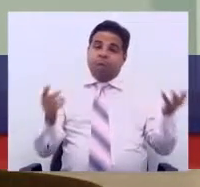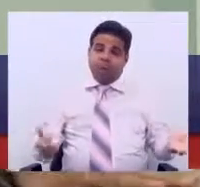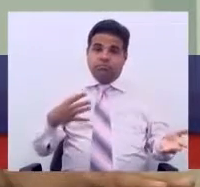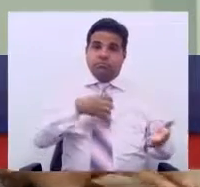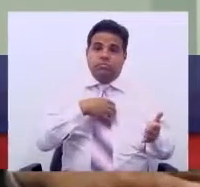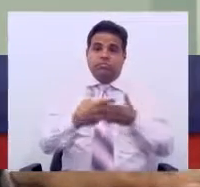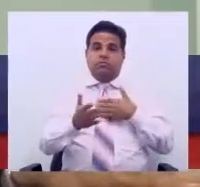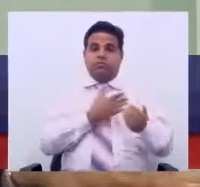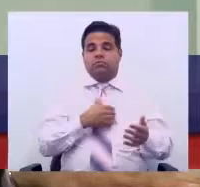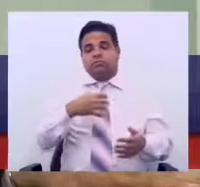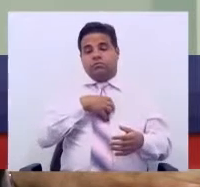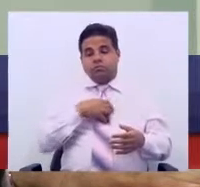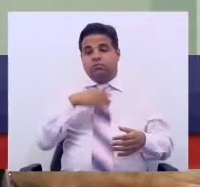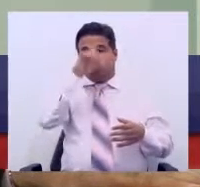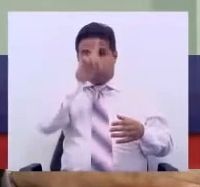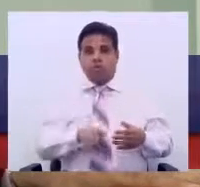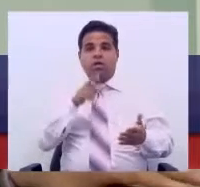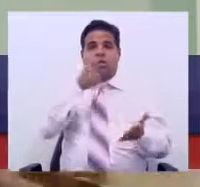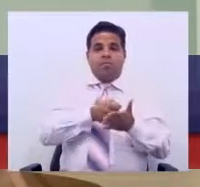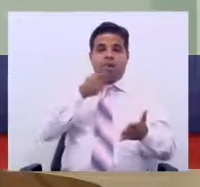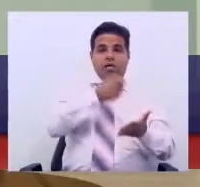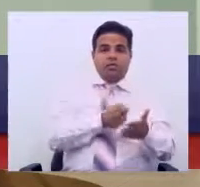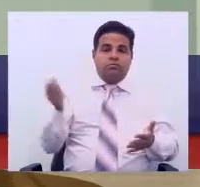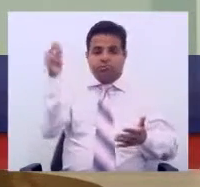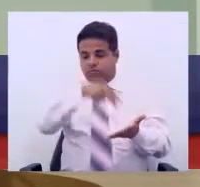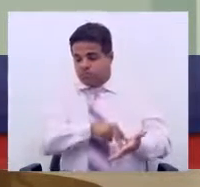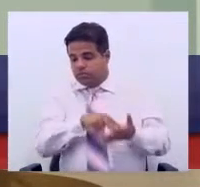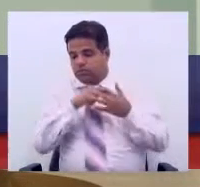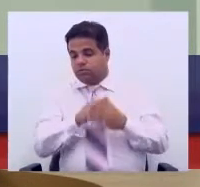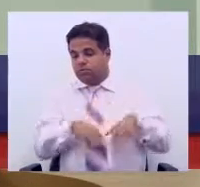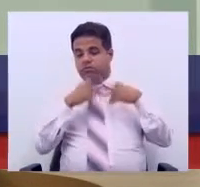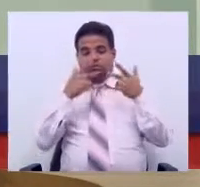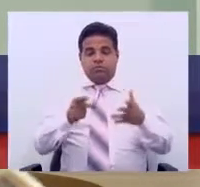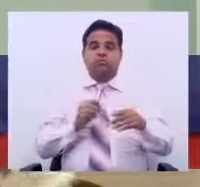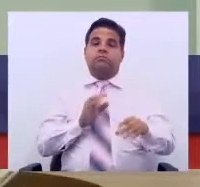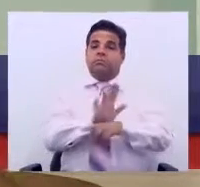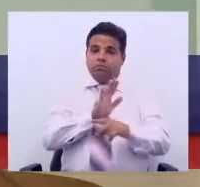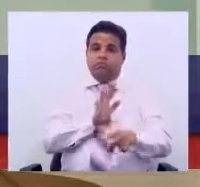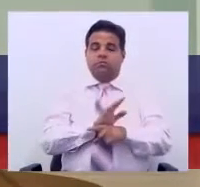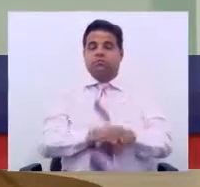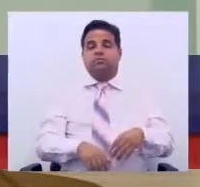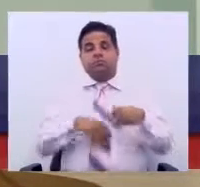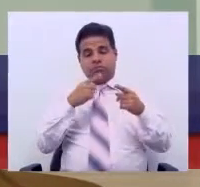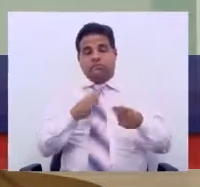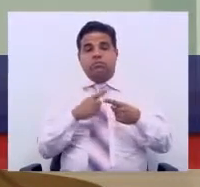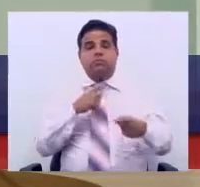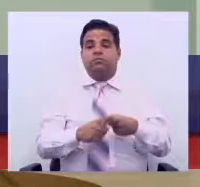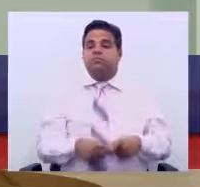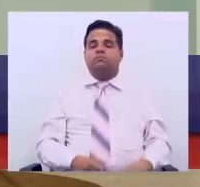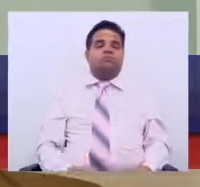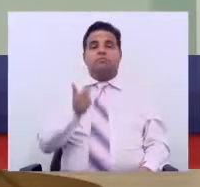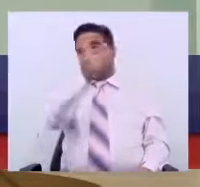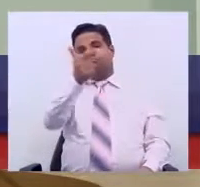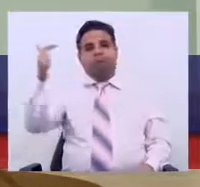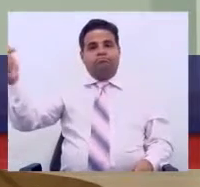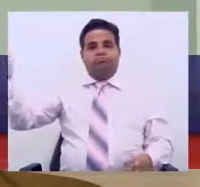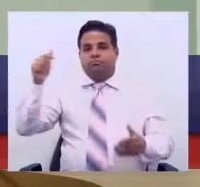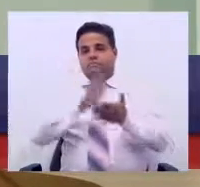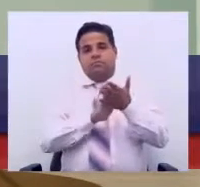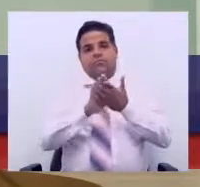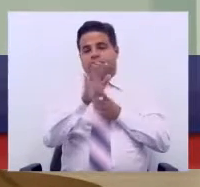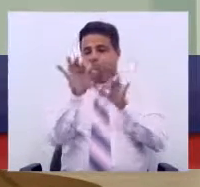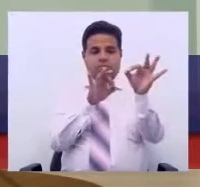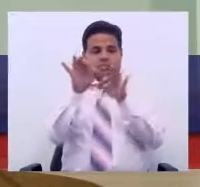forma, eu me senti no direito, na obrigação de vir aqui sustentar essa situação, porque não está